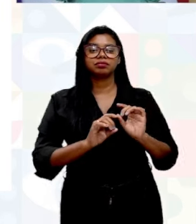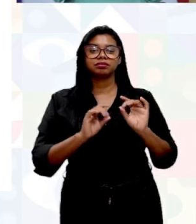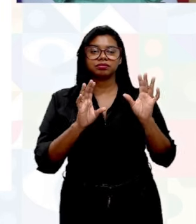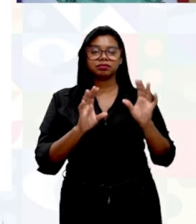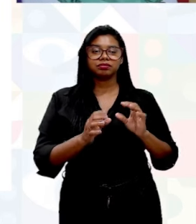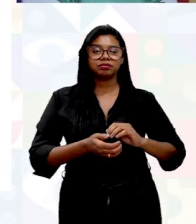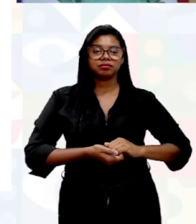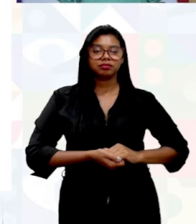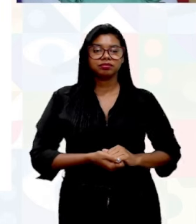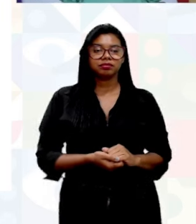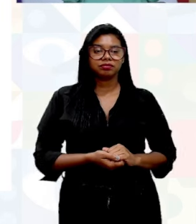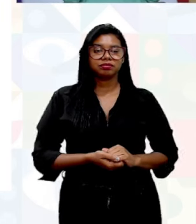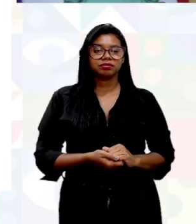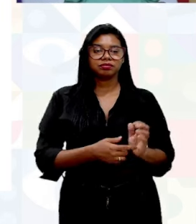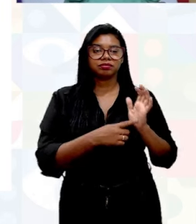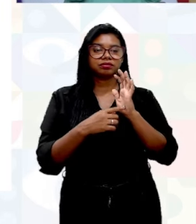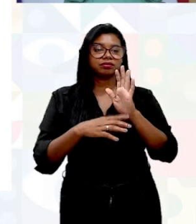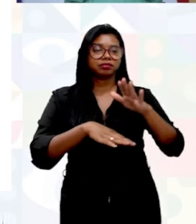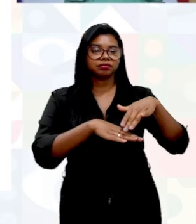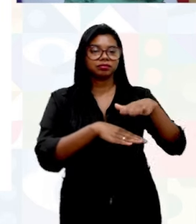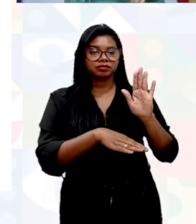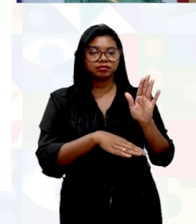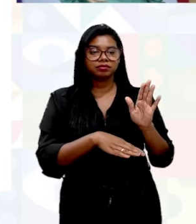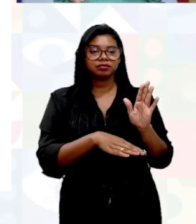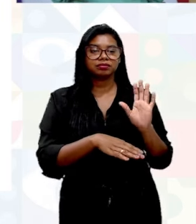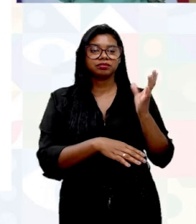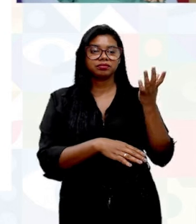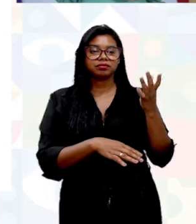essa abertura é mais uma questão de clima, de